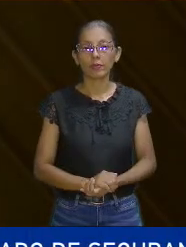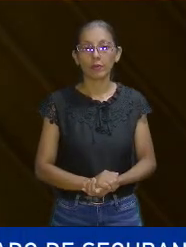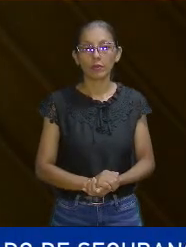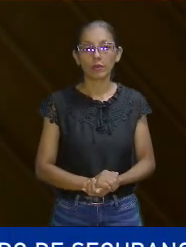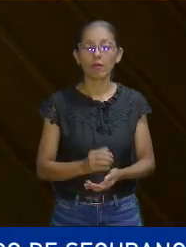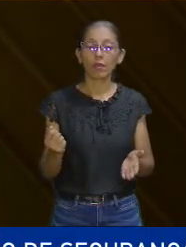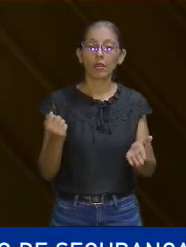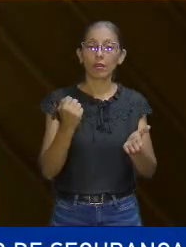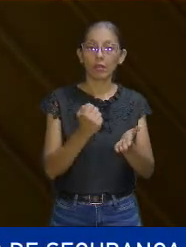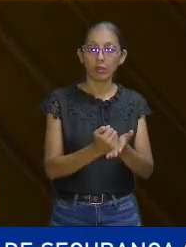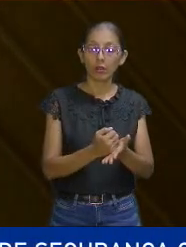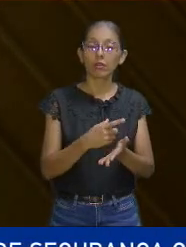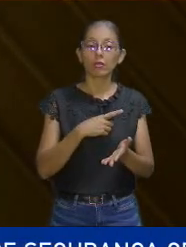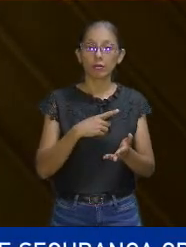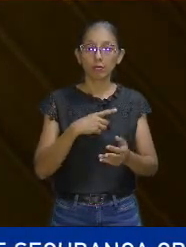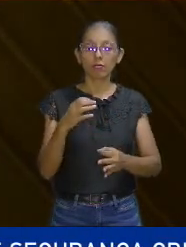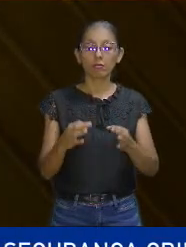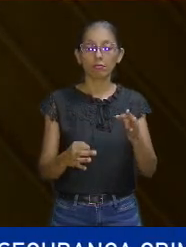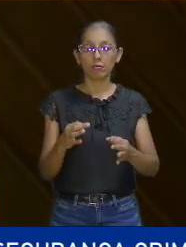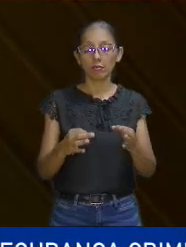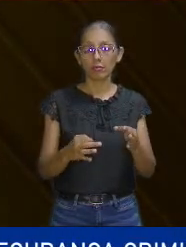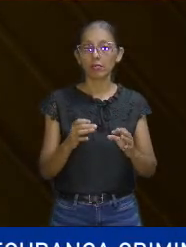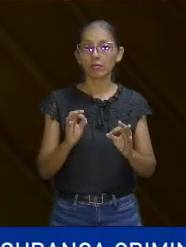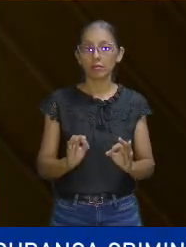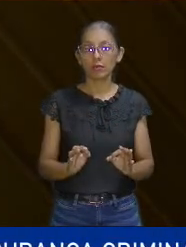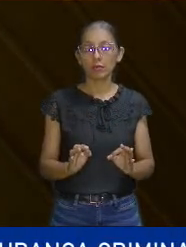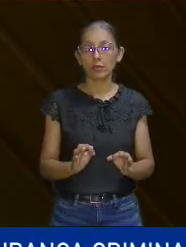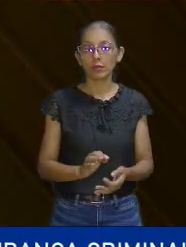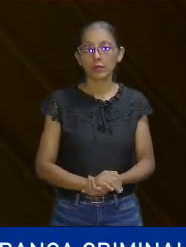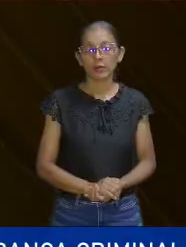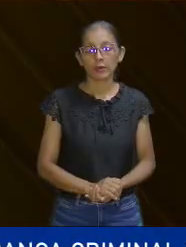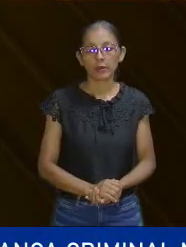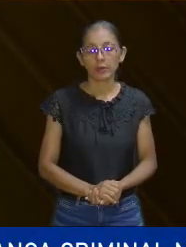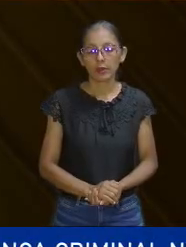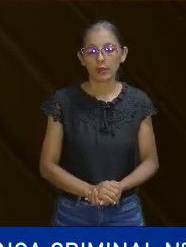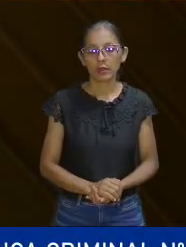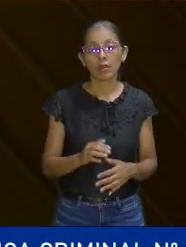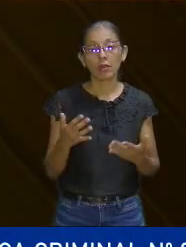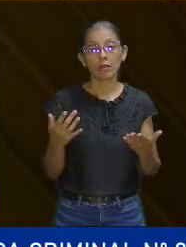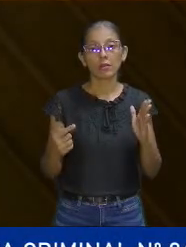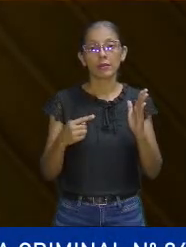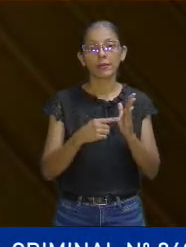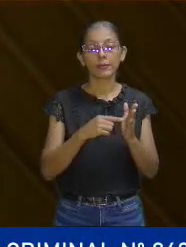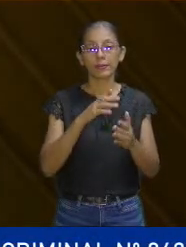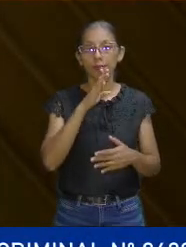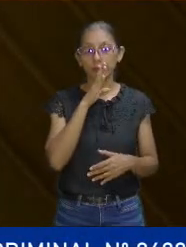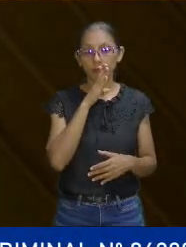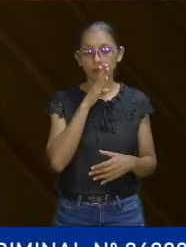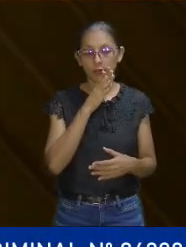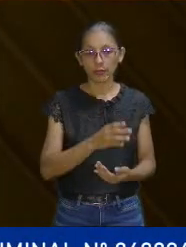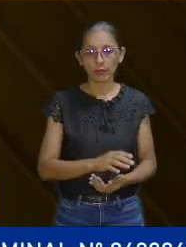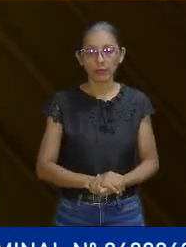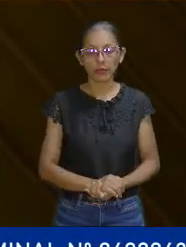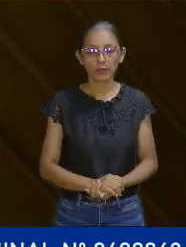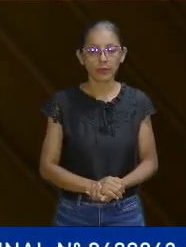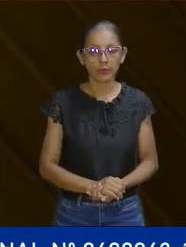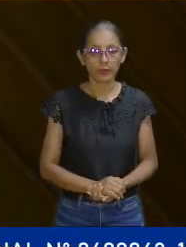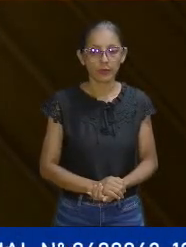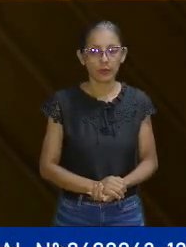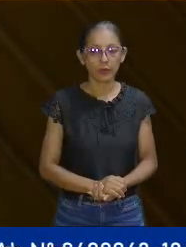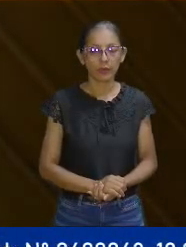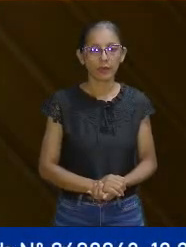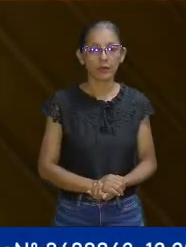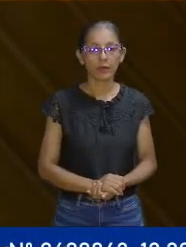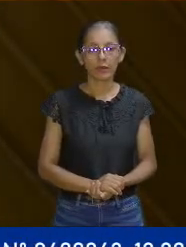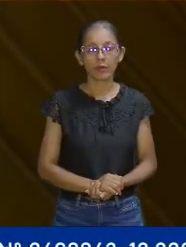juiz. Então, é imperioso que a defesa tenha acesso a essas denúncias, não ao inteiro teor delas, porque,